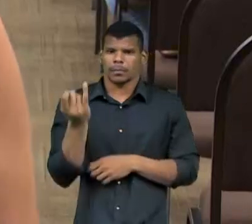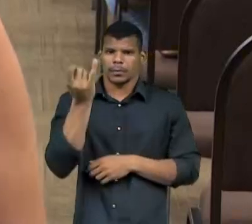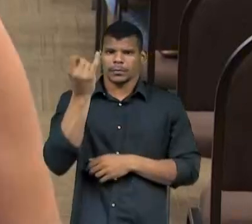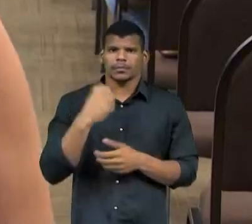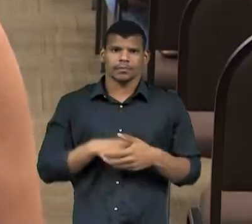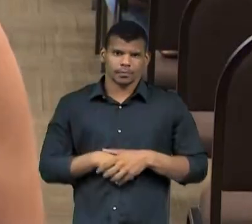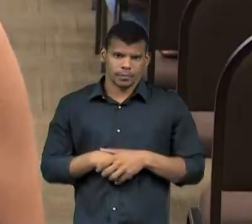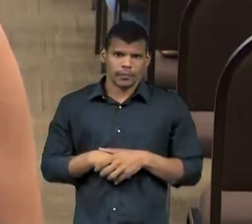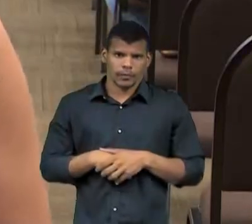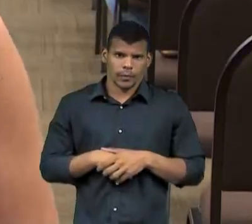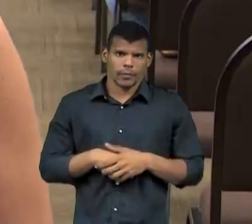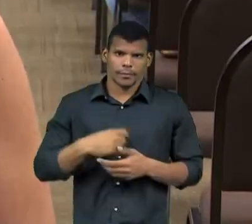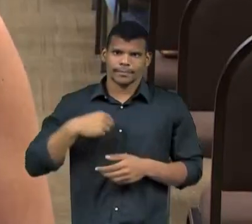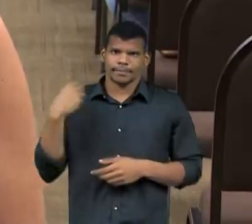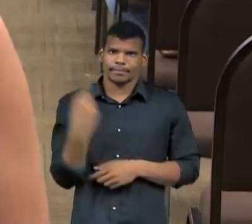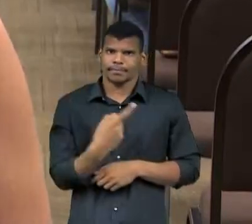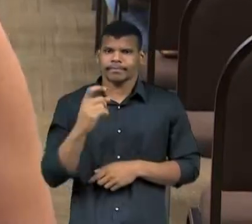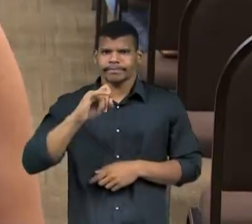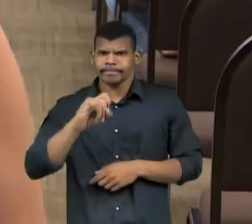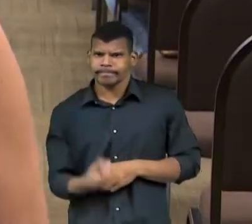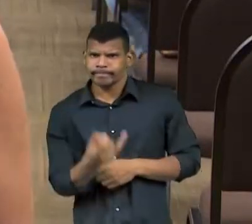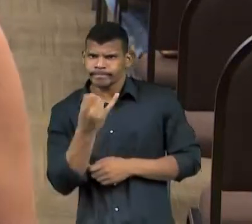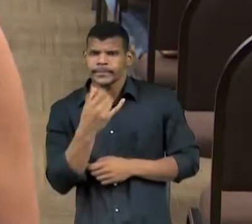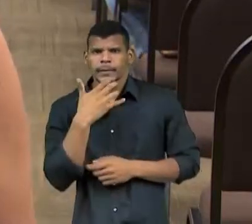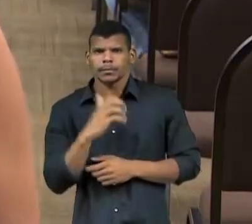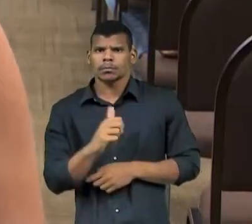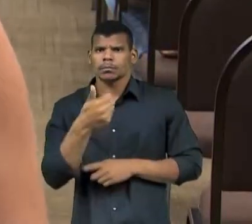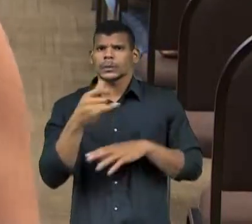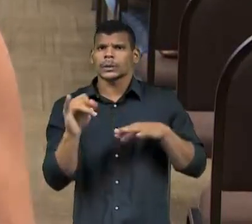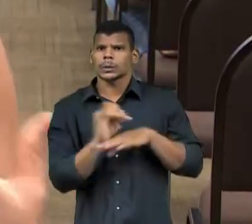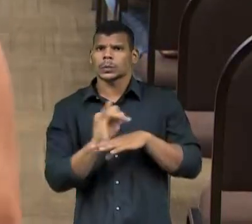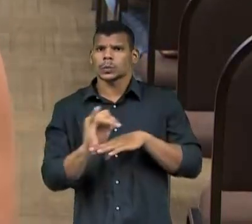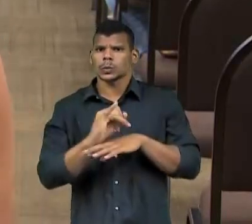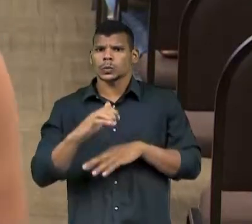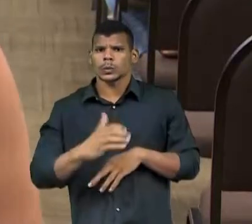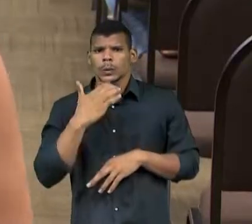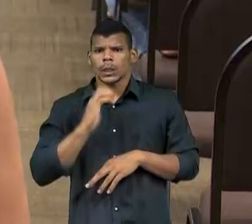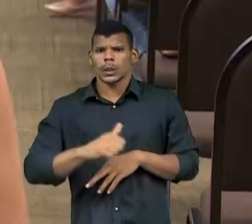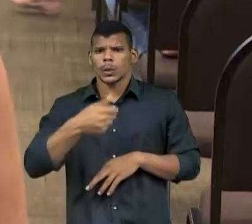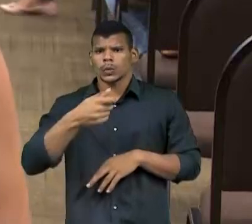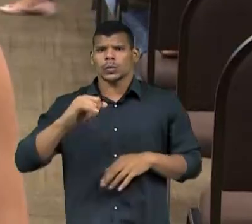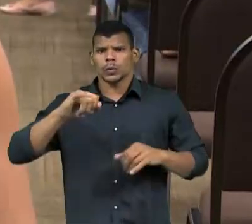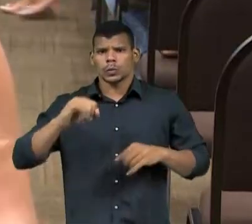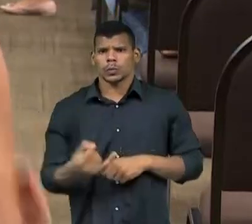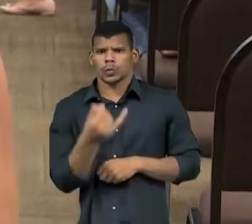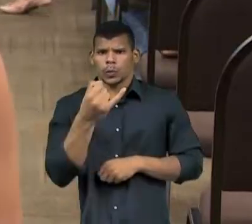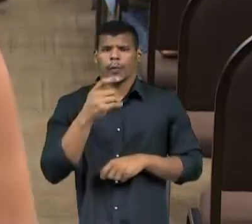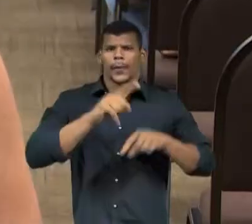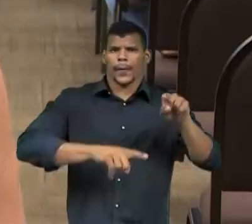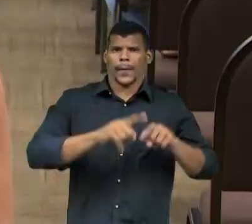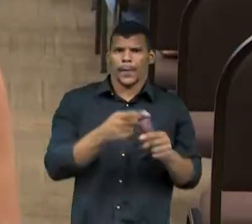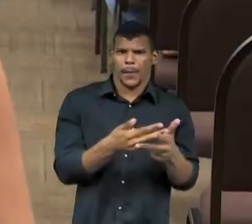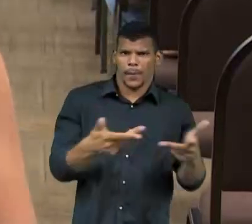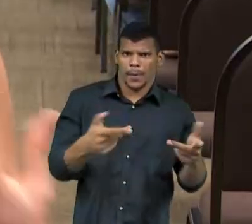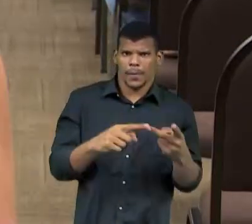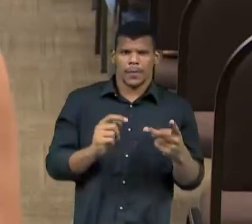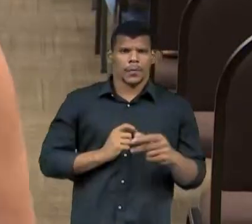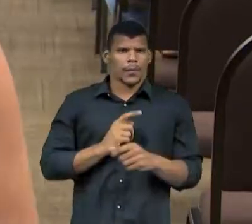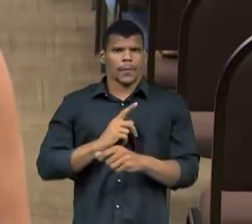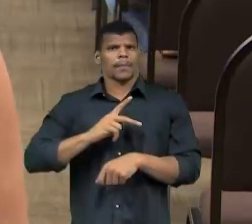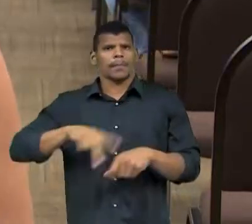tem aproveitado isso da melhor forma possível no município, a partir, inclusive, dos equipamentos, das brinquedopraças,